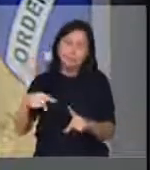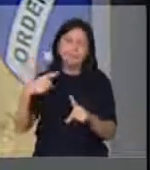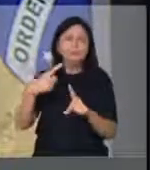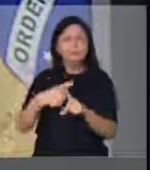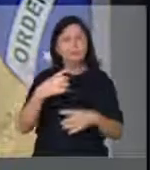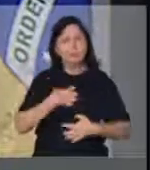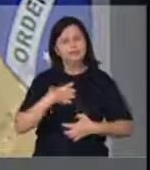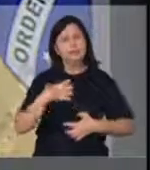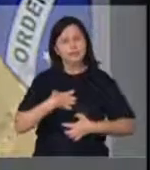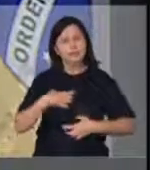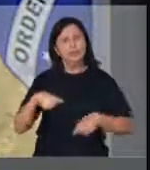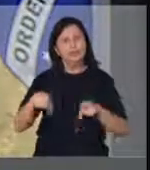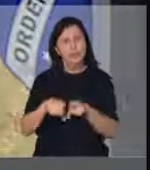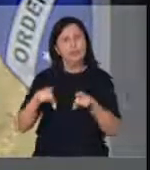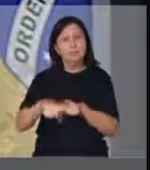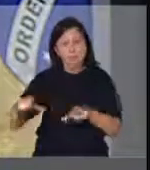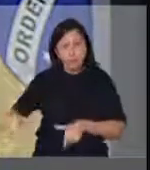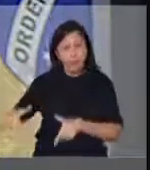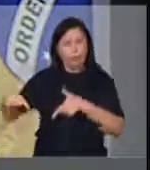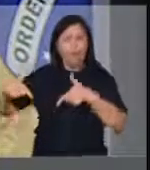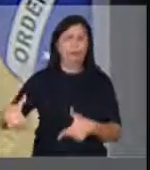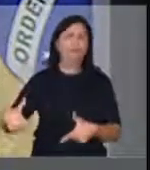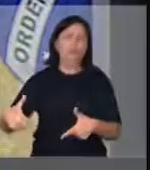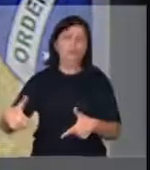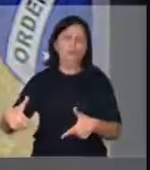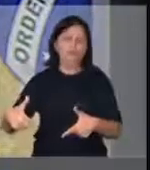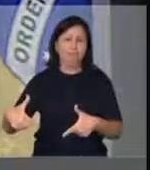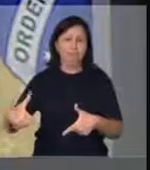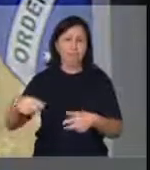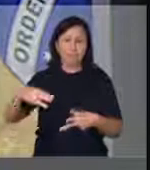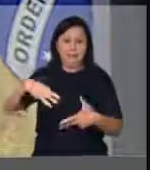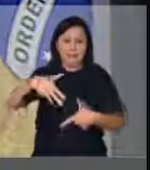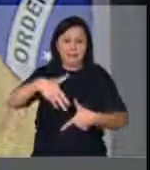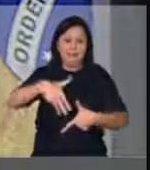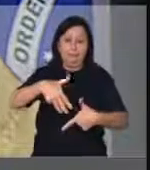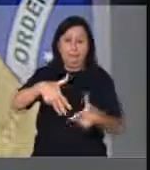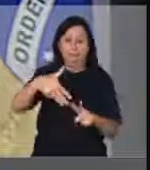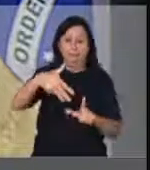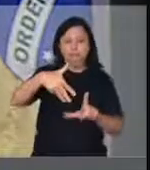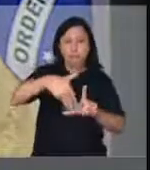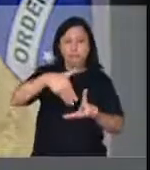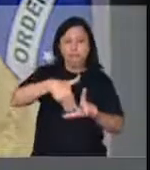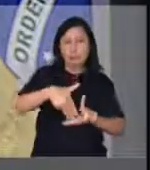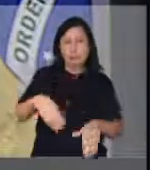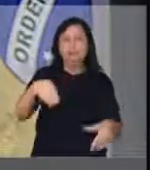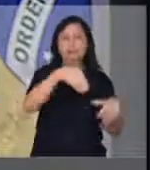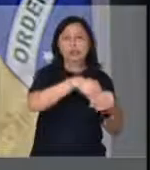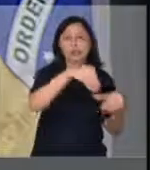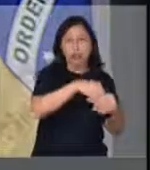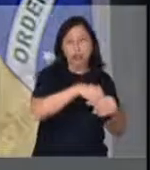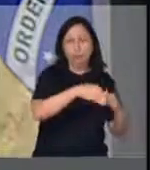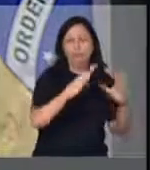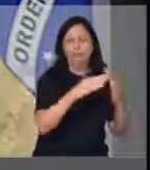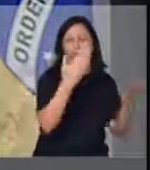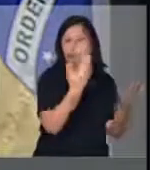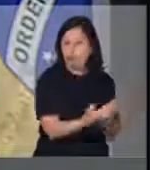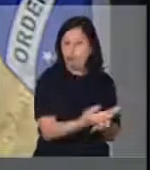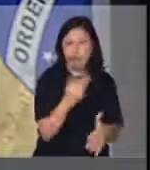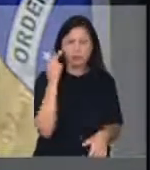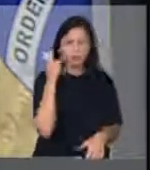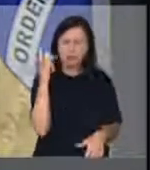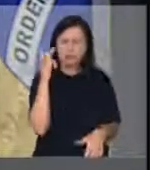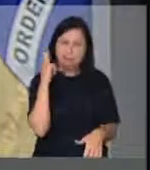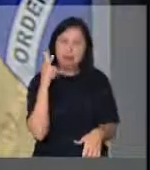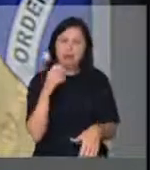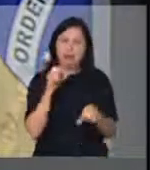em favor da inclusão dos portadores de síndrome de down em escolas regulares em 2015 também por meio da nossa iniciativa deve